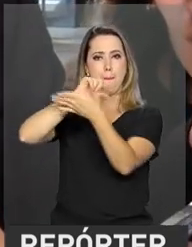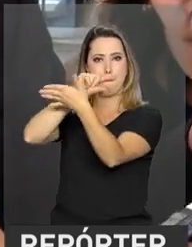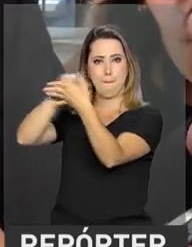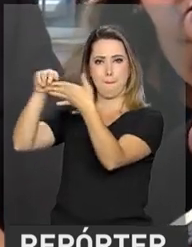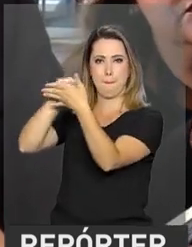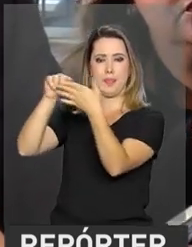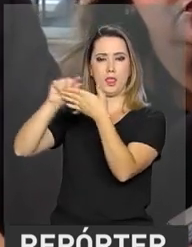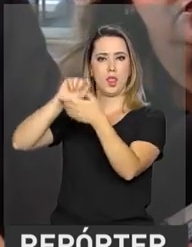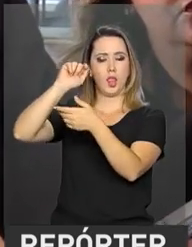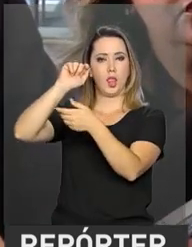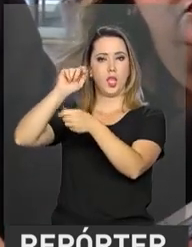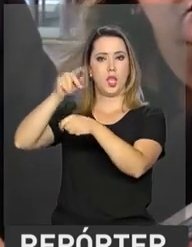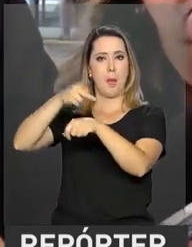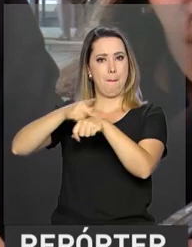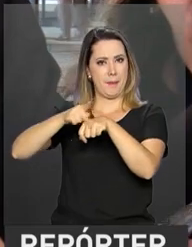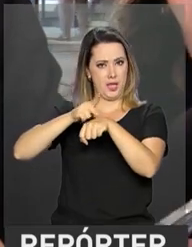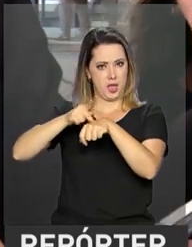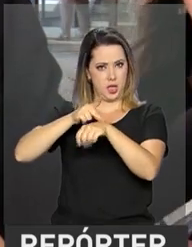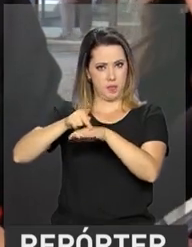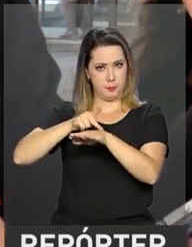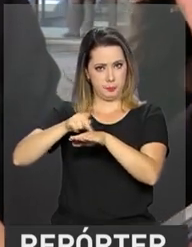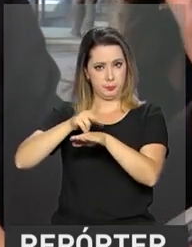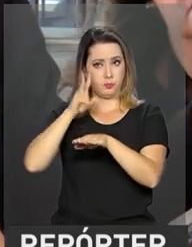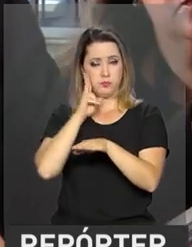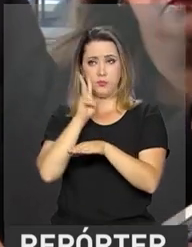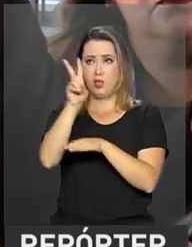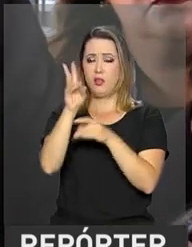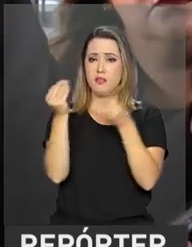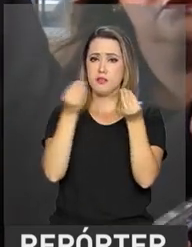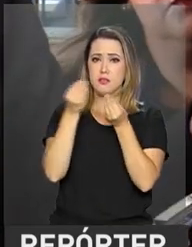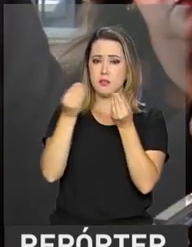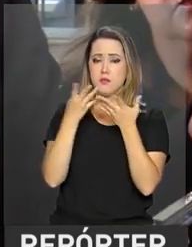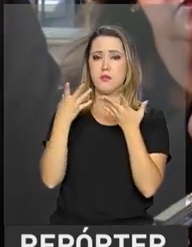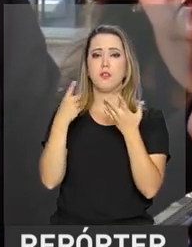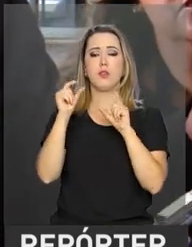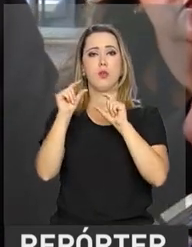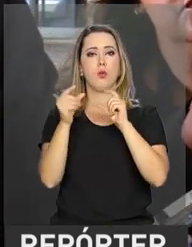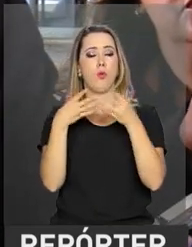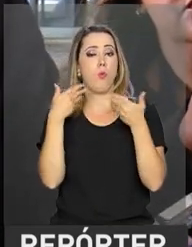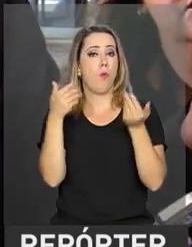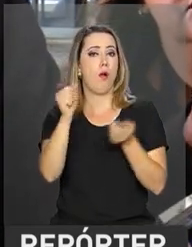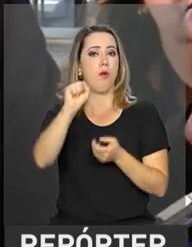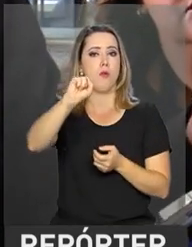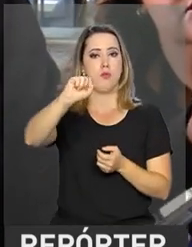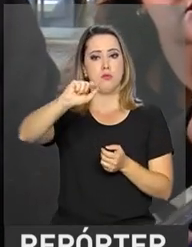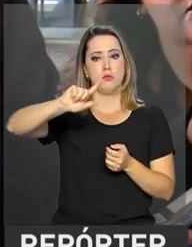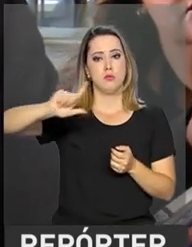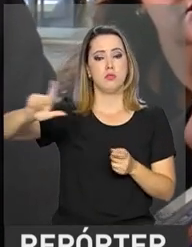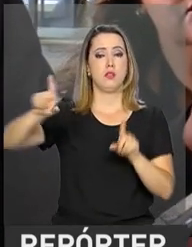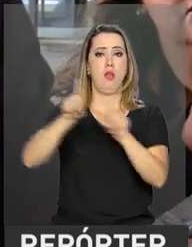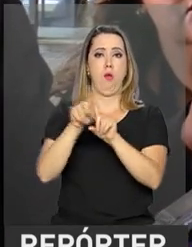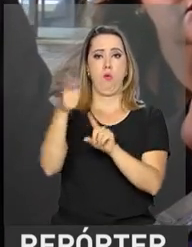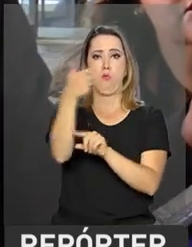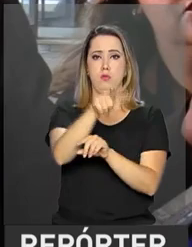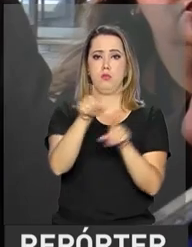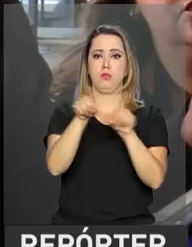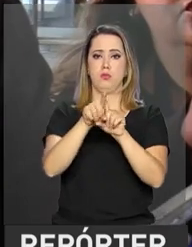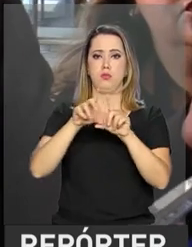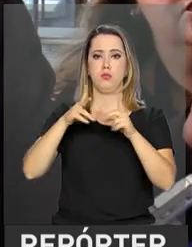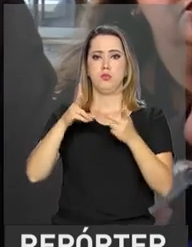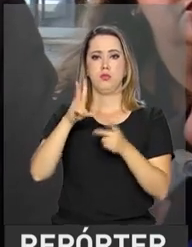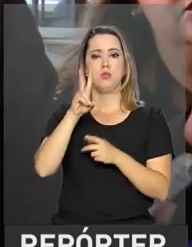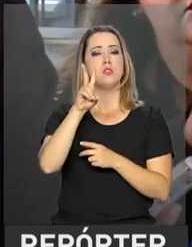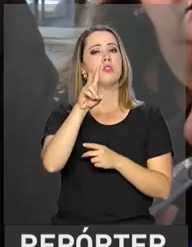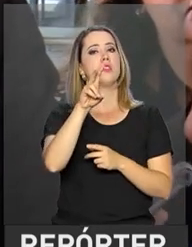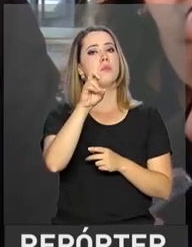ficam informando a quantidade de sódio açúcar e gorduras trans e tem um outro modelo antigo do semáforo verde